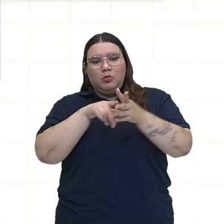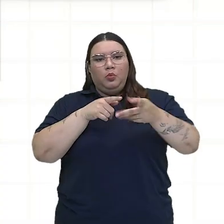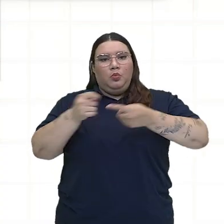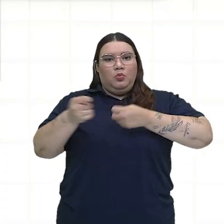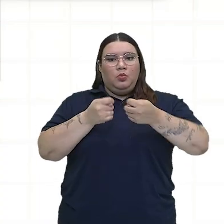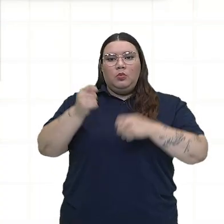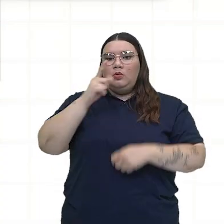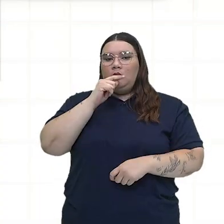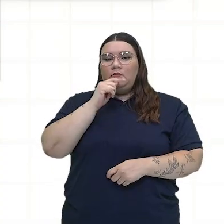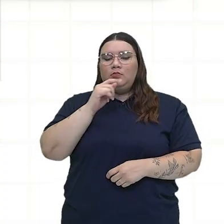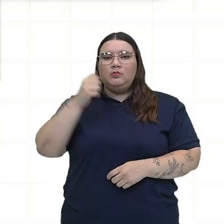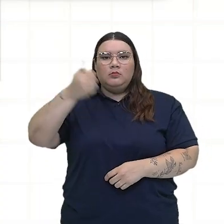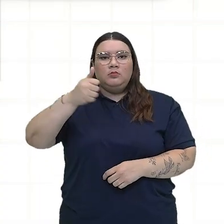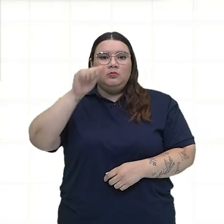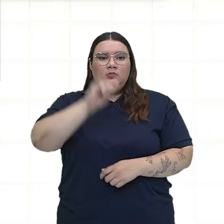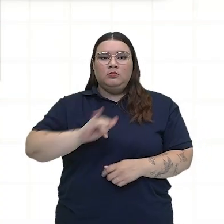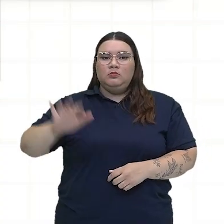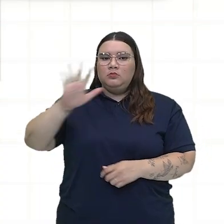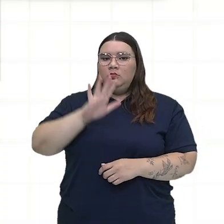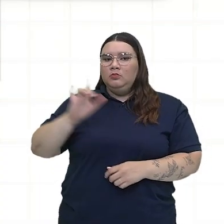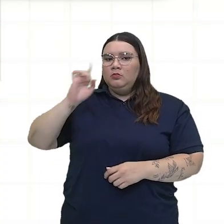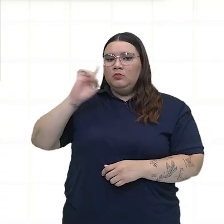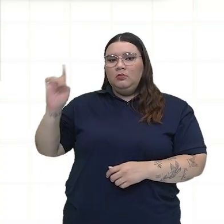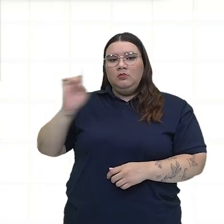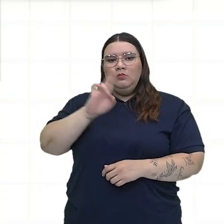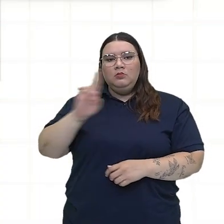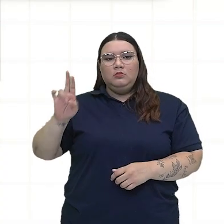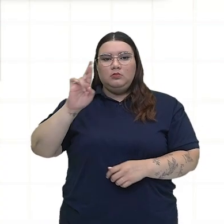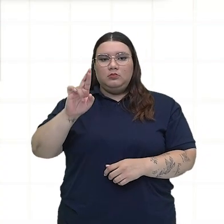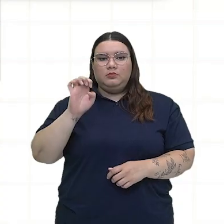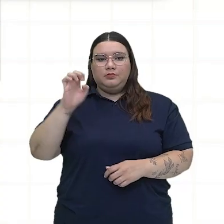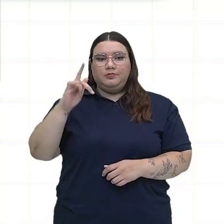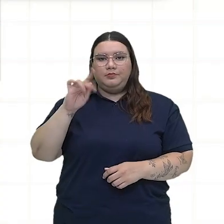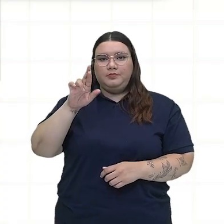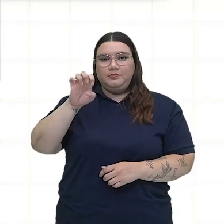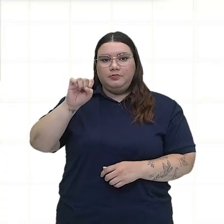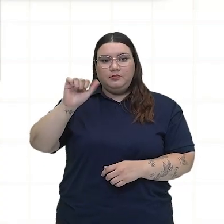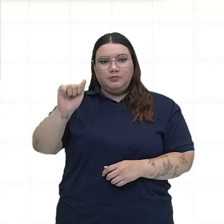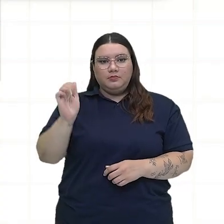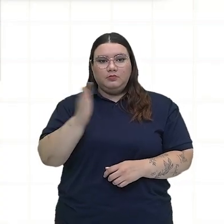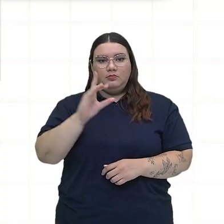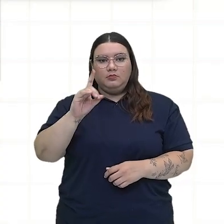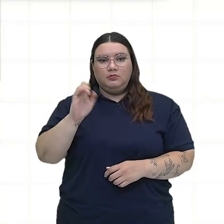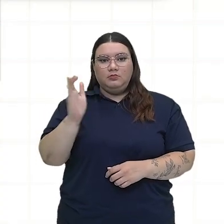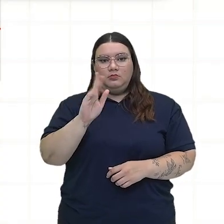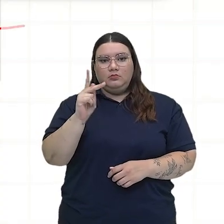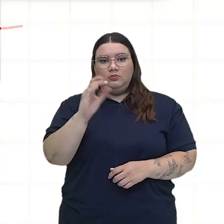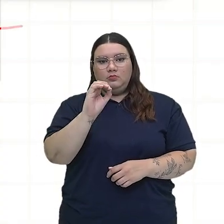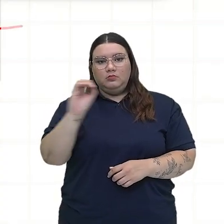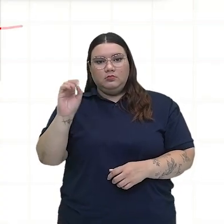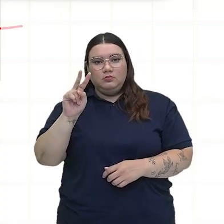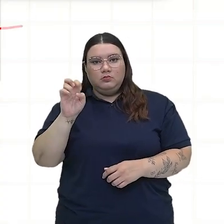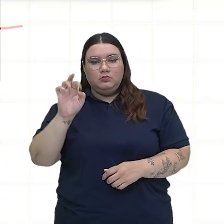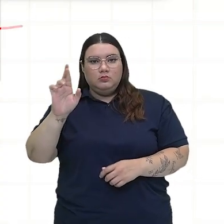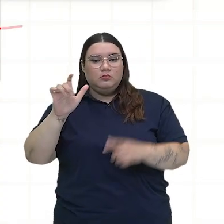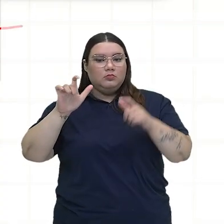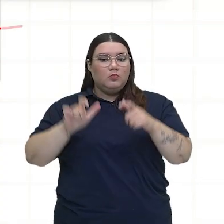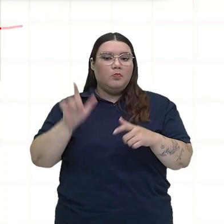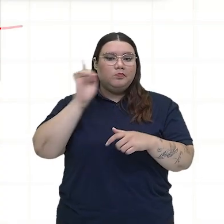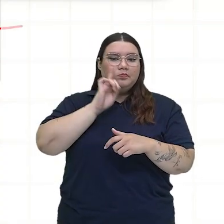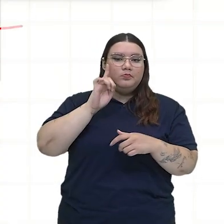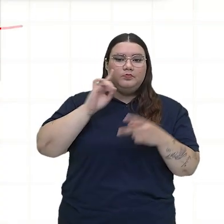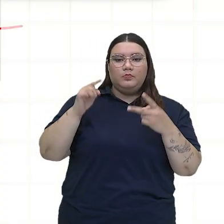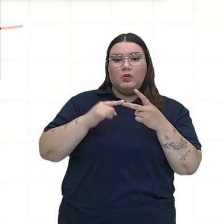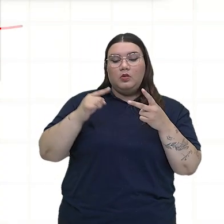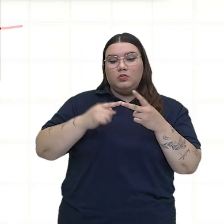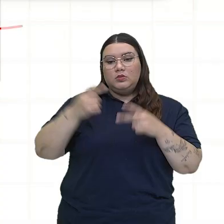Nessa primeira imagem eu tenho a represa de Hoover, nos Estados Unidos, e aqui na segunda eu tenho a barragem